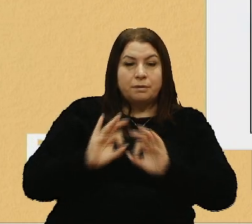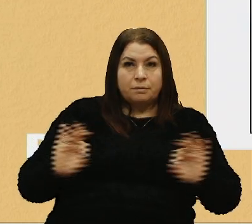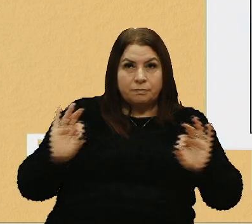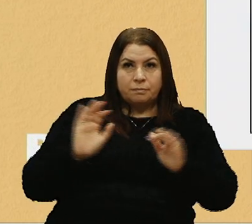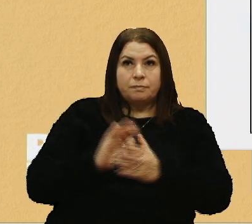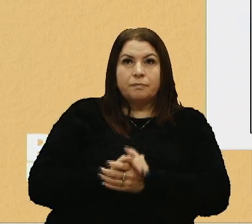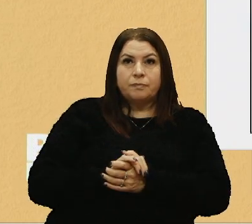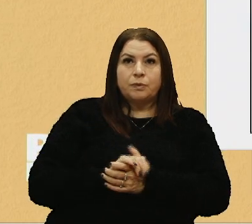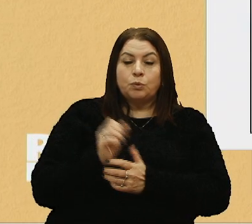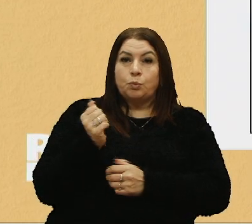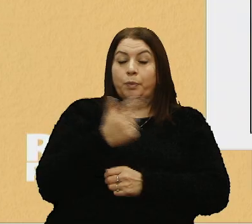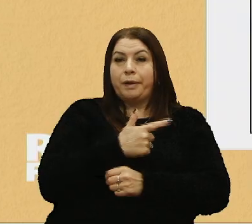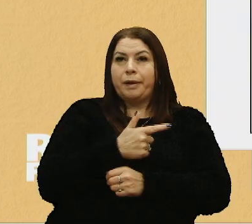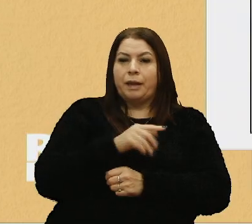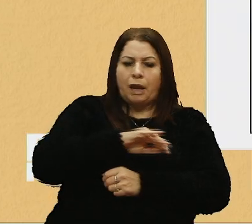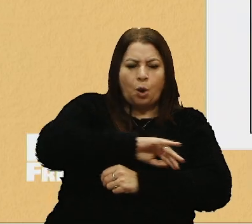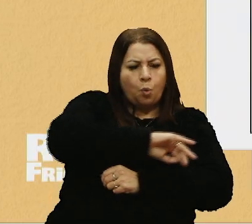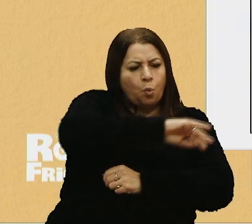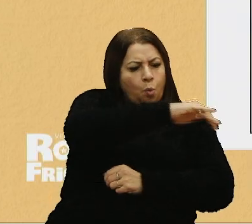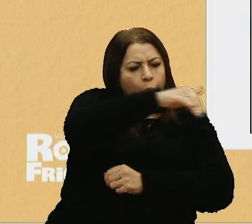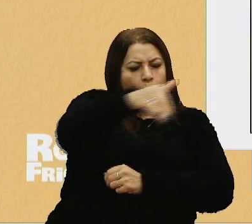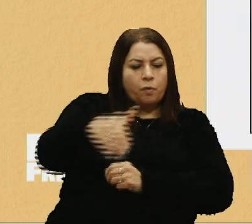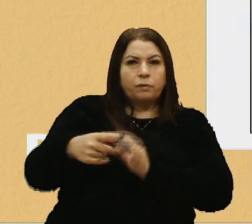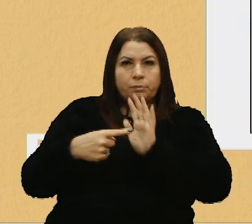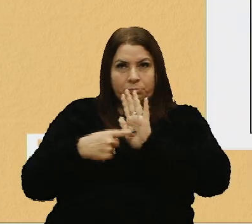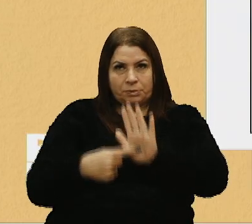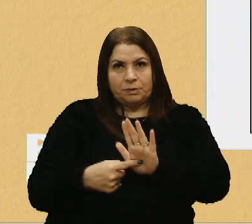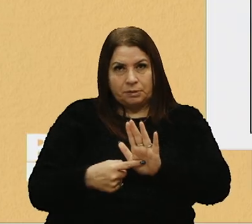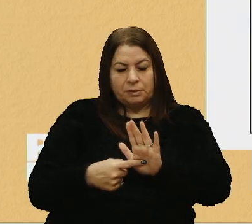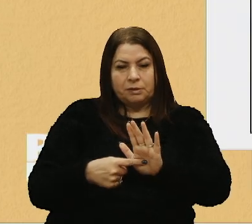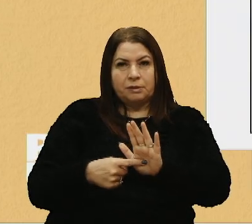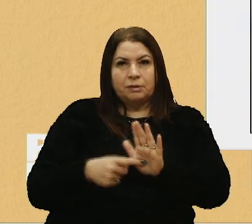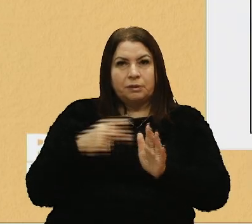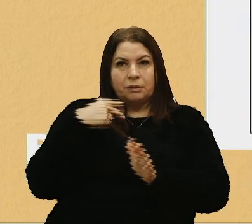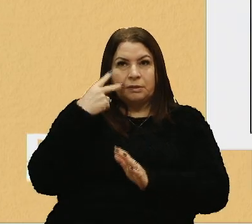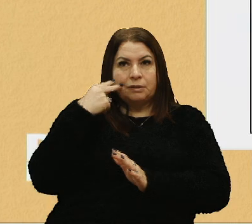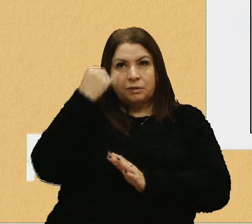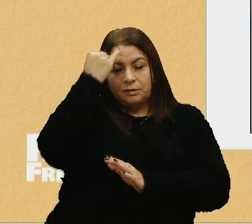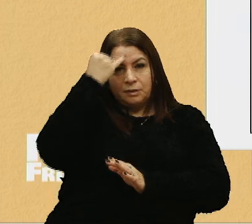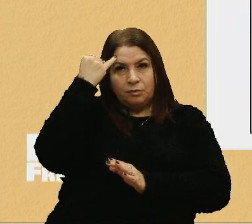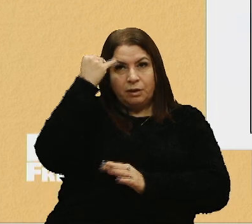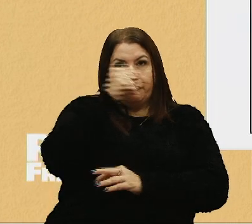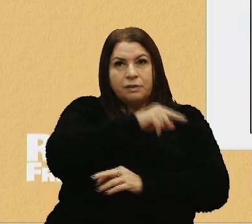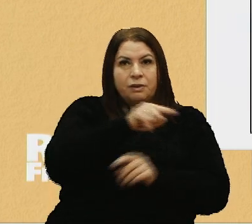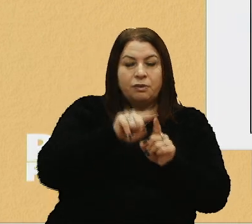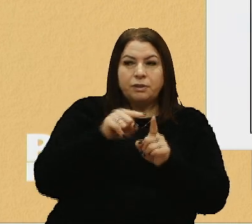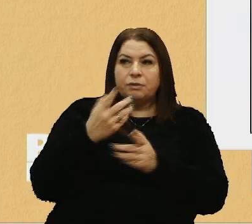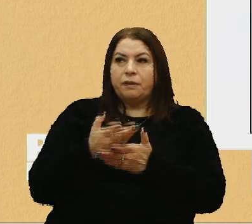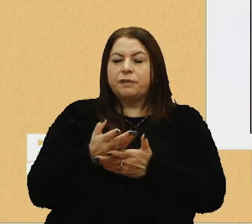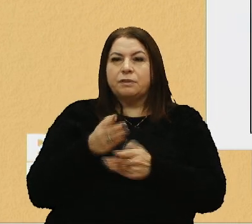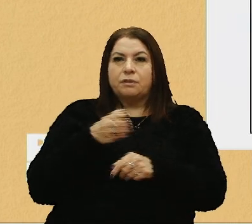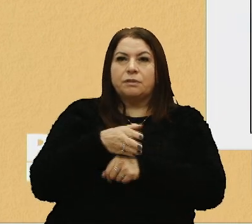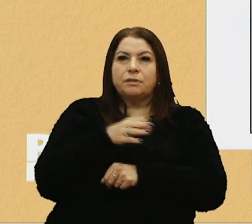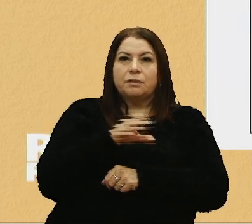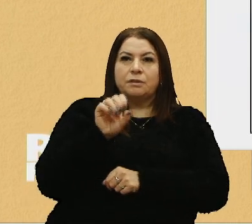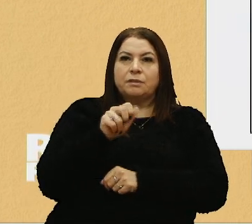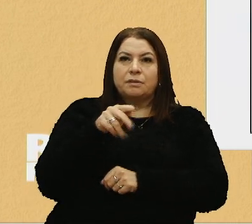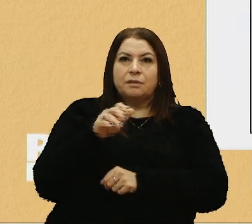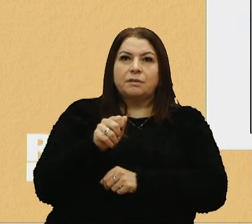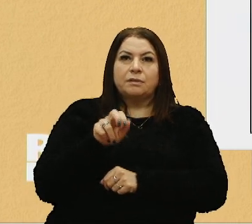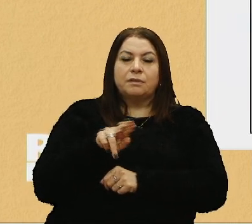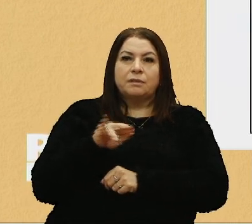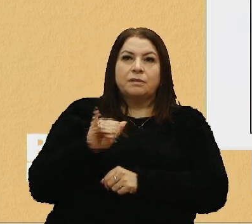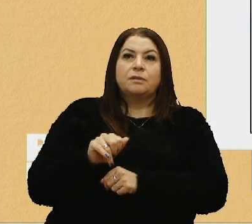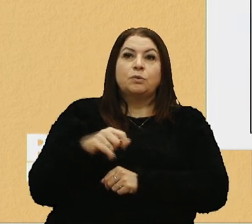simples do que aquela curva toda que foi apresentada aqui pelo vereador D'Ambros ou pela entrada pelo Santa Rita.